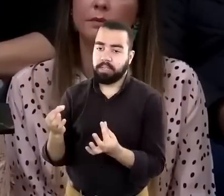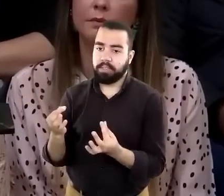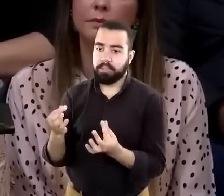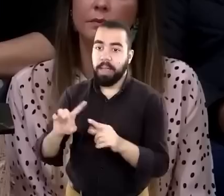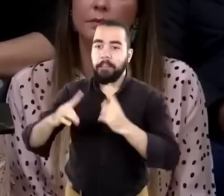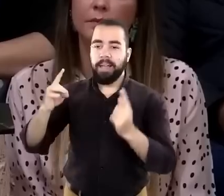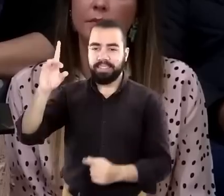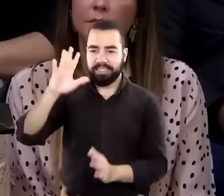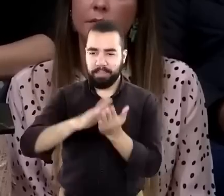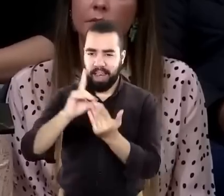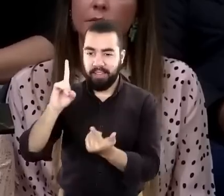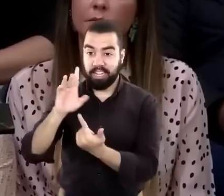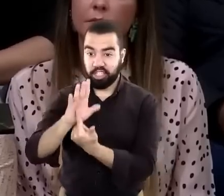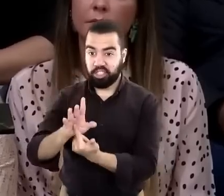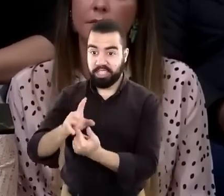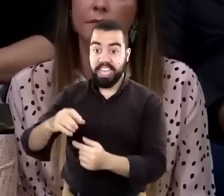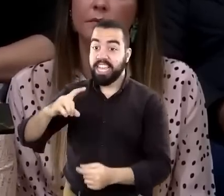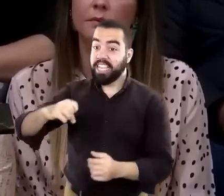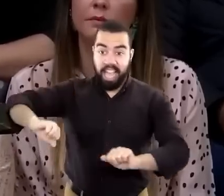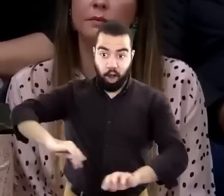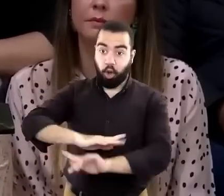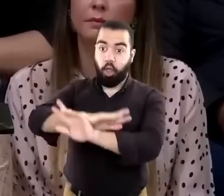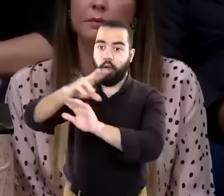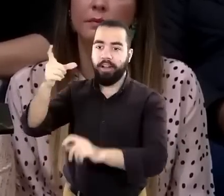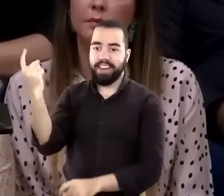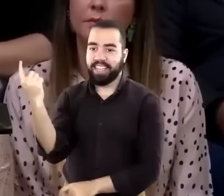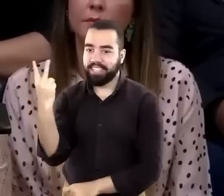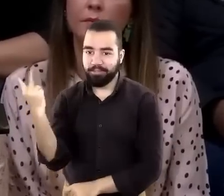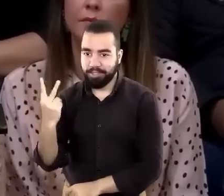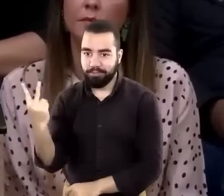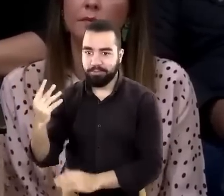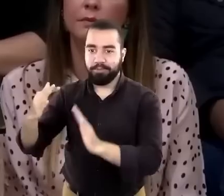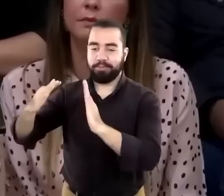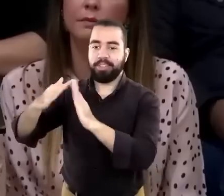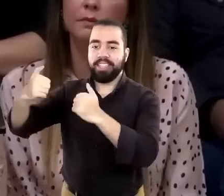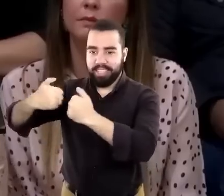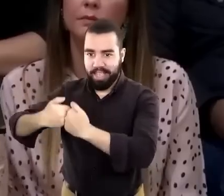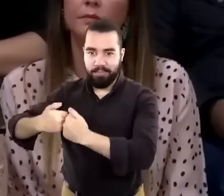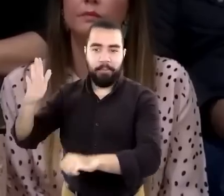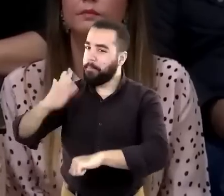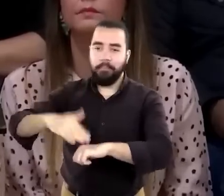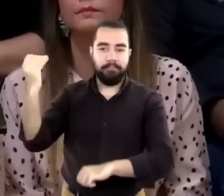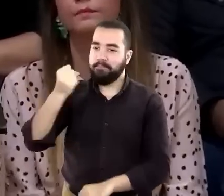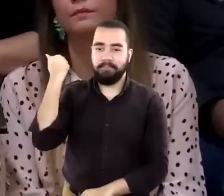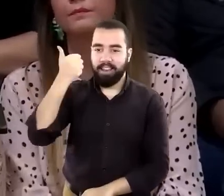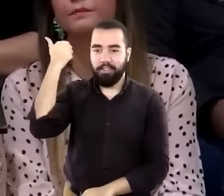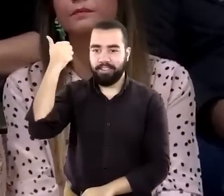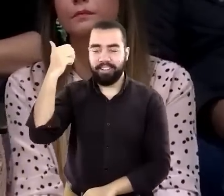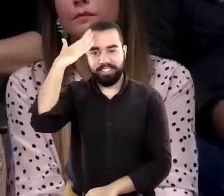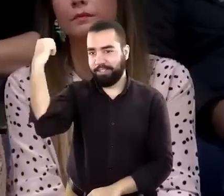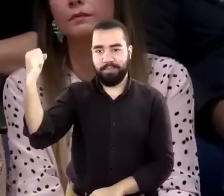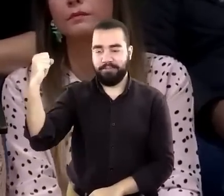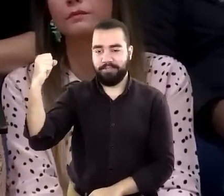segundo templo foi maior que a glória do primeiro templo, porque foi no segundo templo que o Rei da Glória entrou.